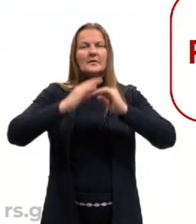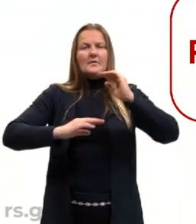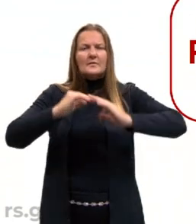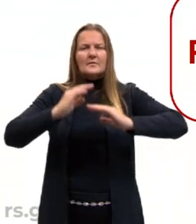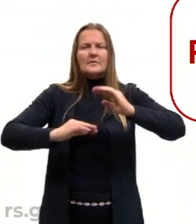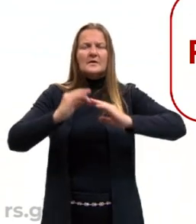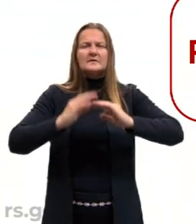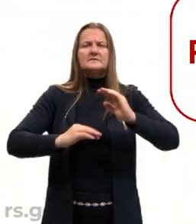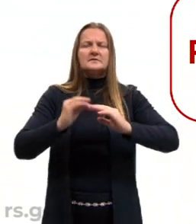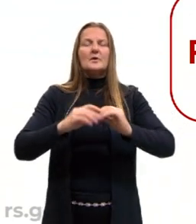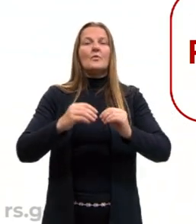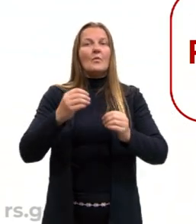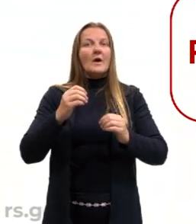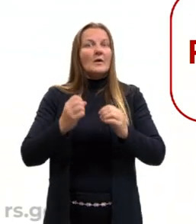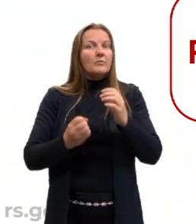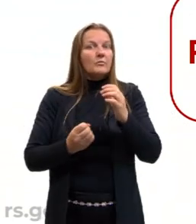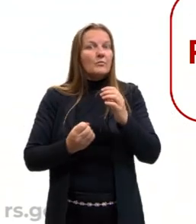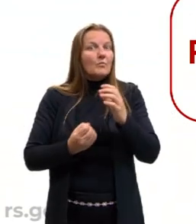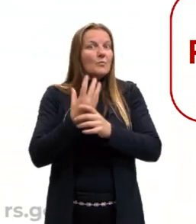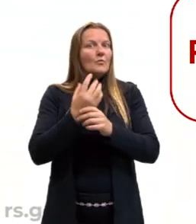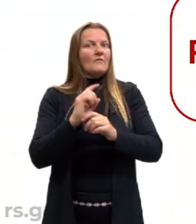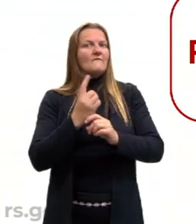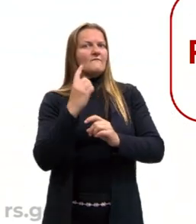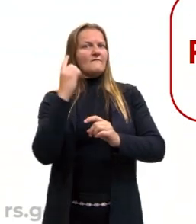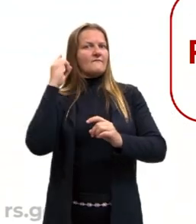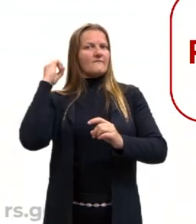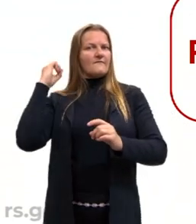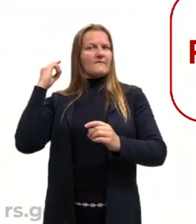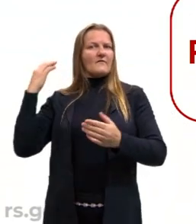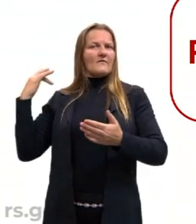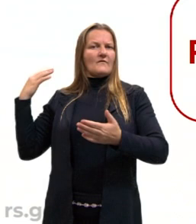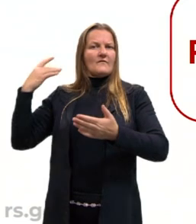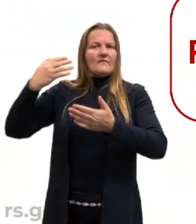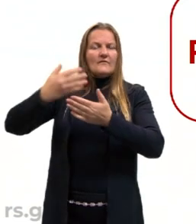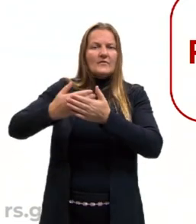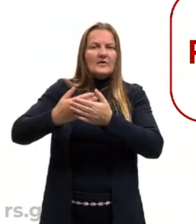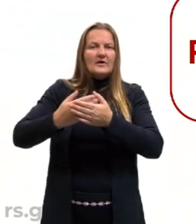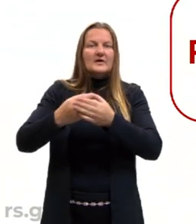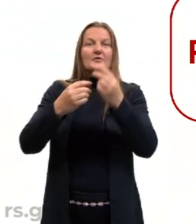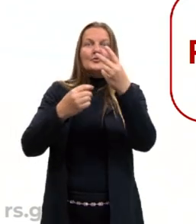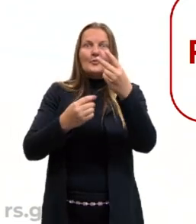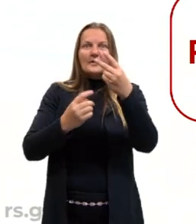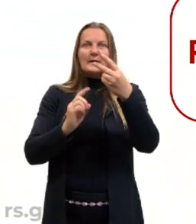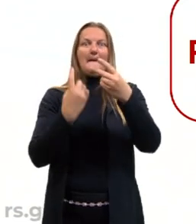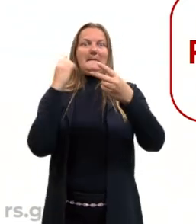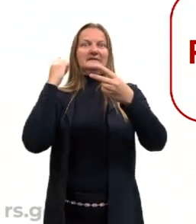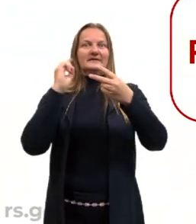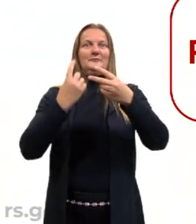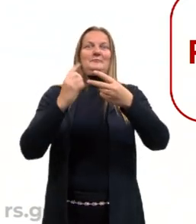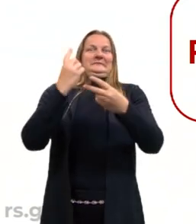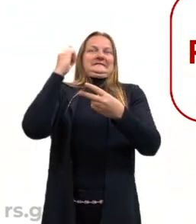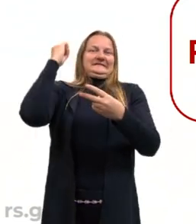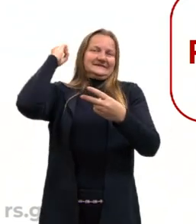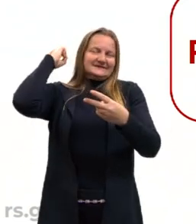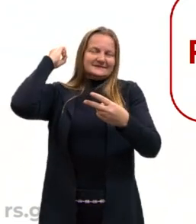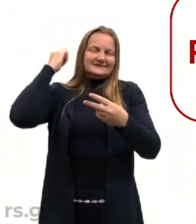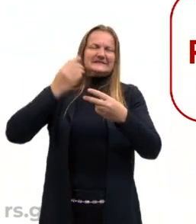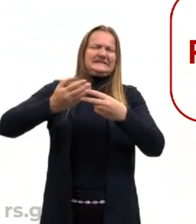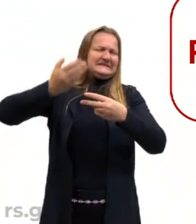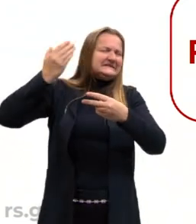ocorrida no passado anterior a outra ação também ocorrida no